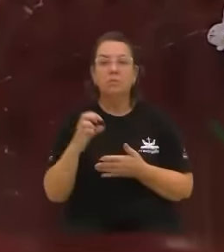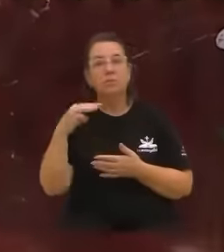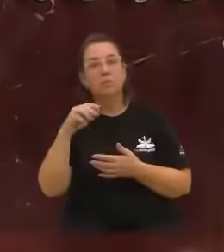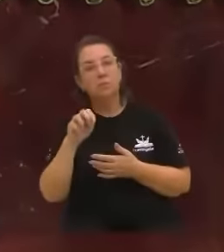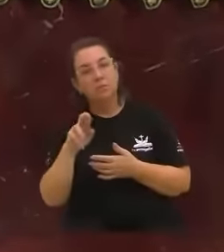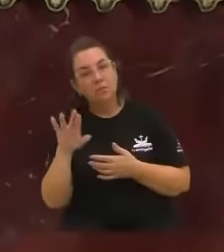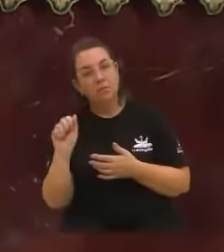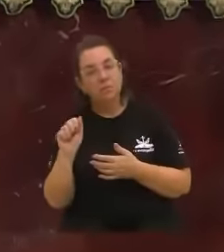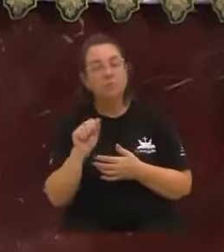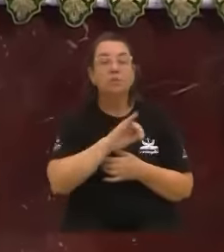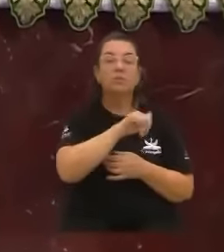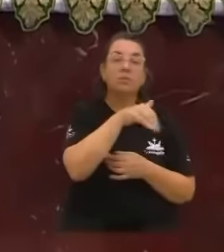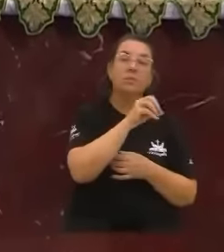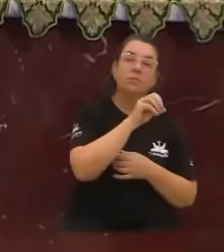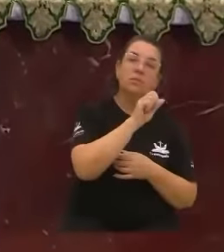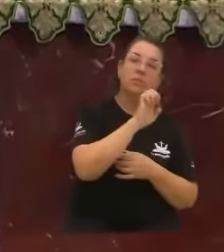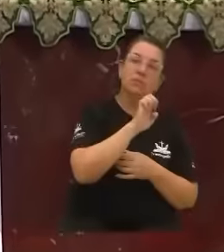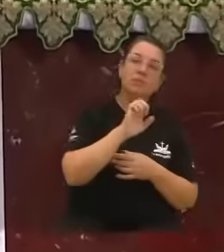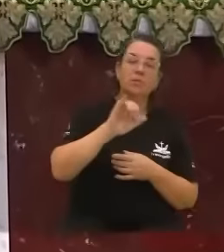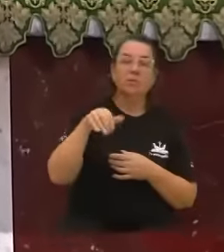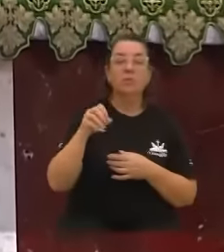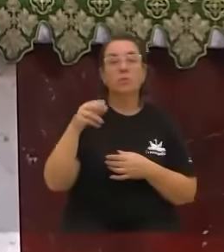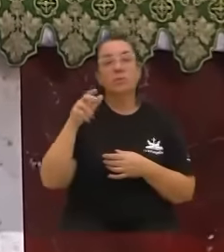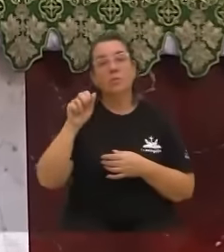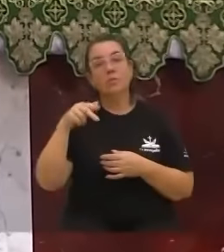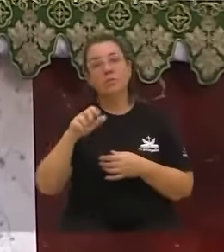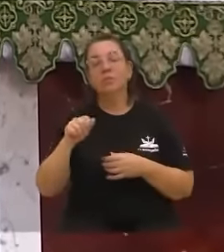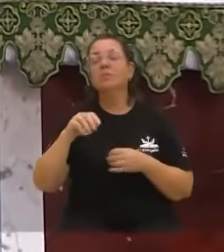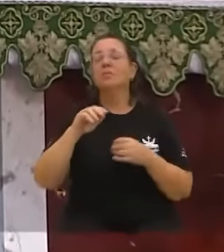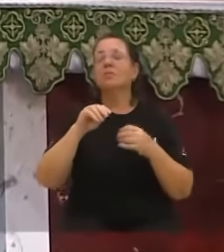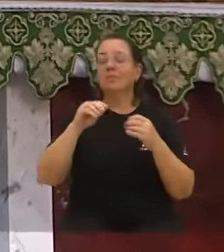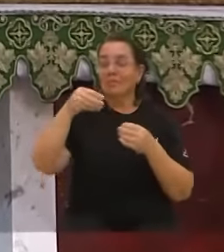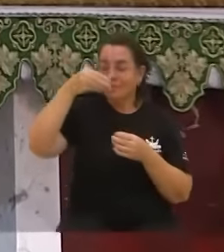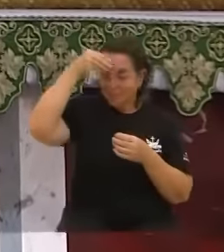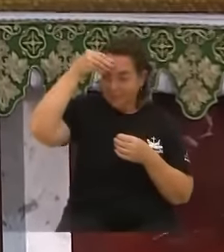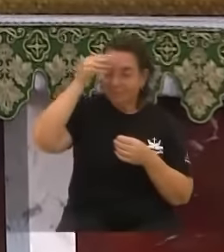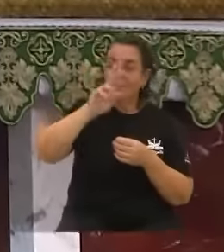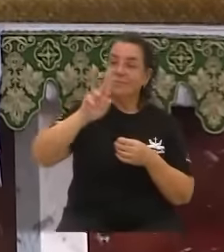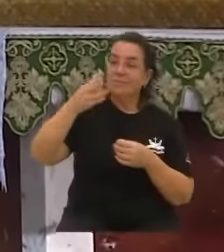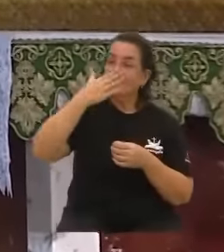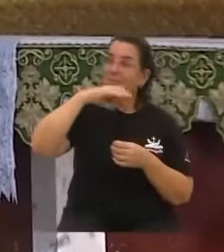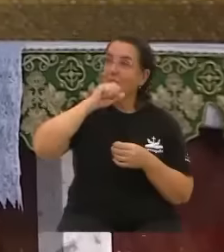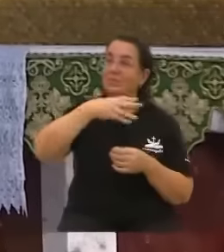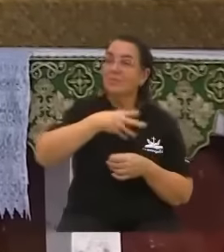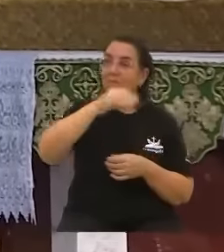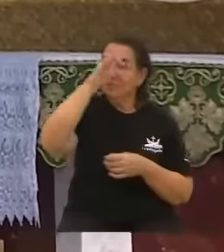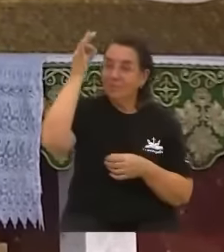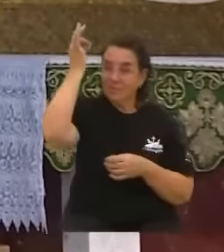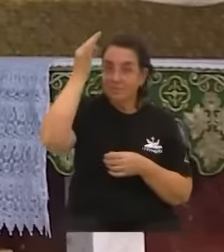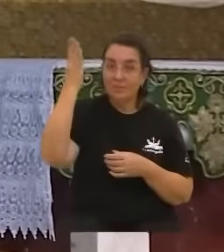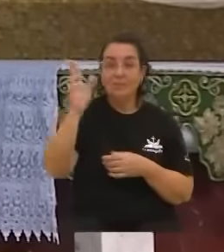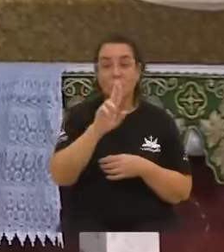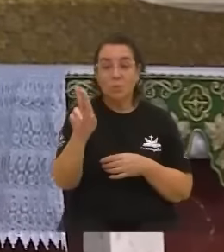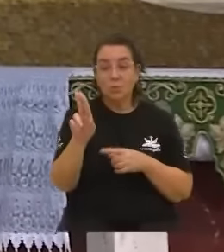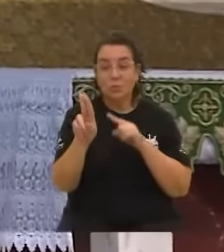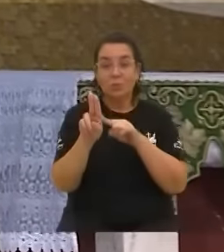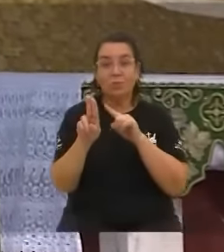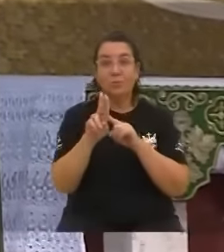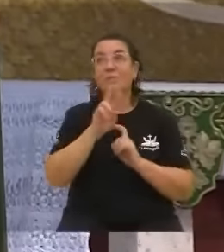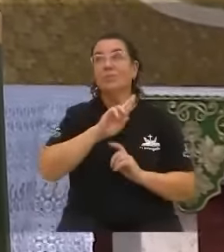Maria, José, Joaquim, eu te batizo em nome do Pai, do Filho e do Espírito Santo. É com este nome que o Senhor